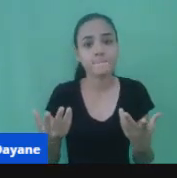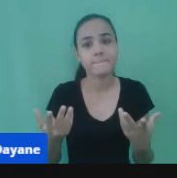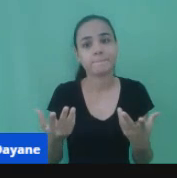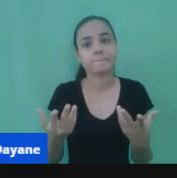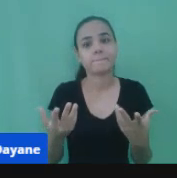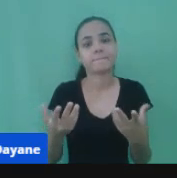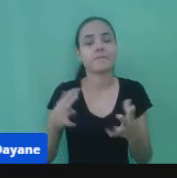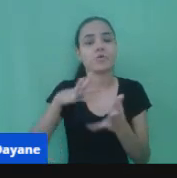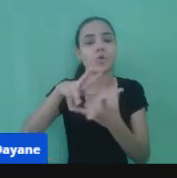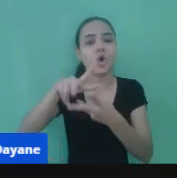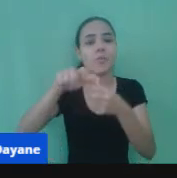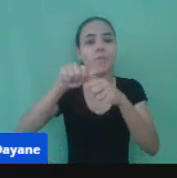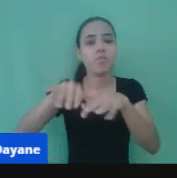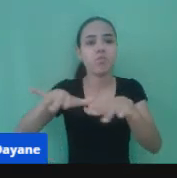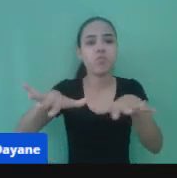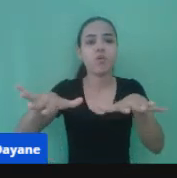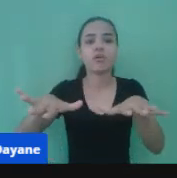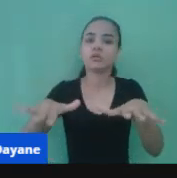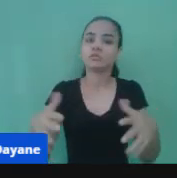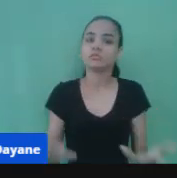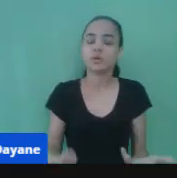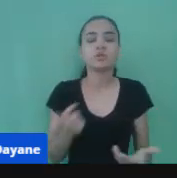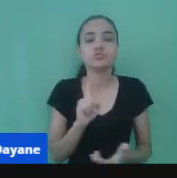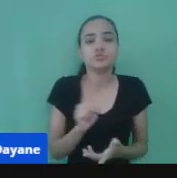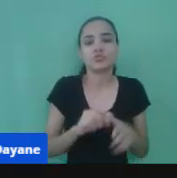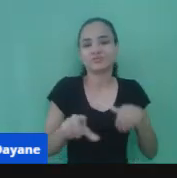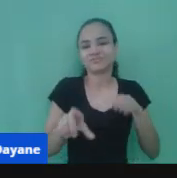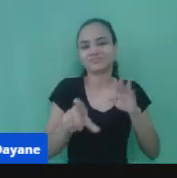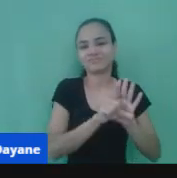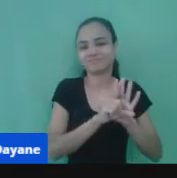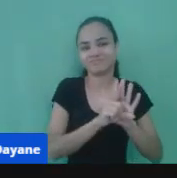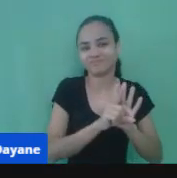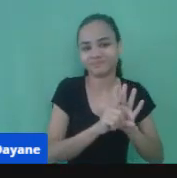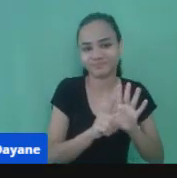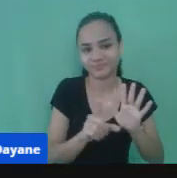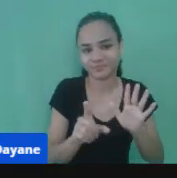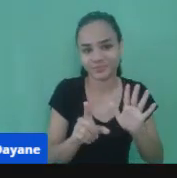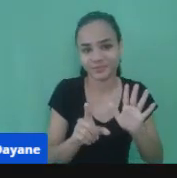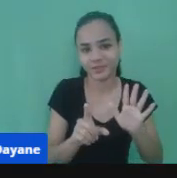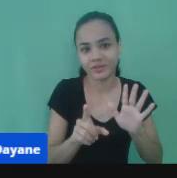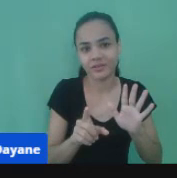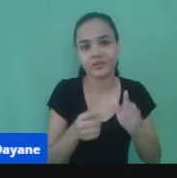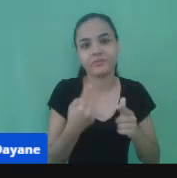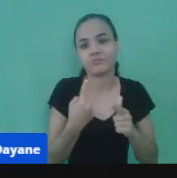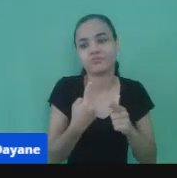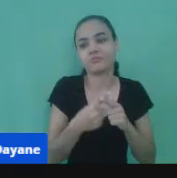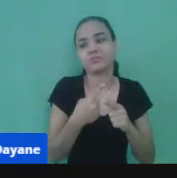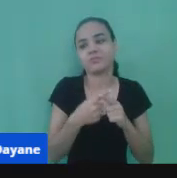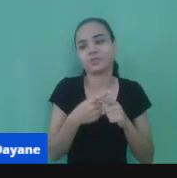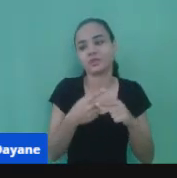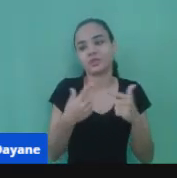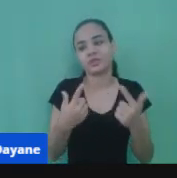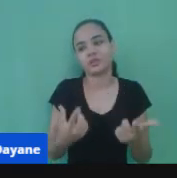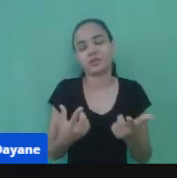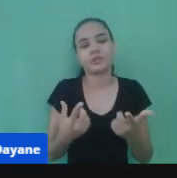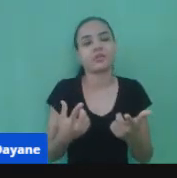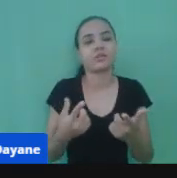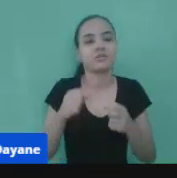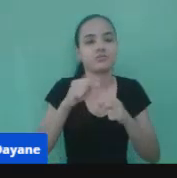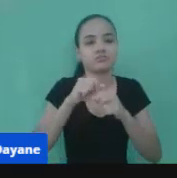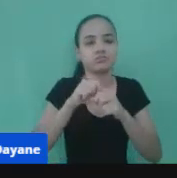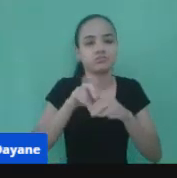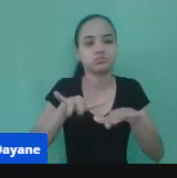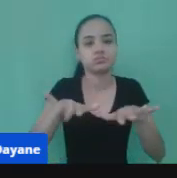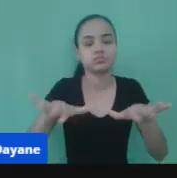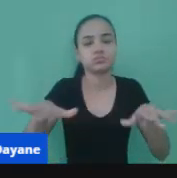as águas, elas percorrem vários países, o ar, ele não fica só em cima de um país, ele se movimenta, os